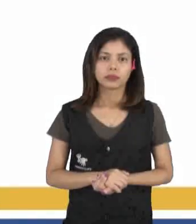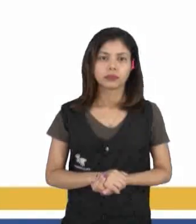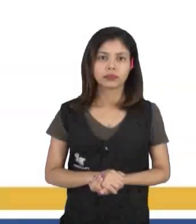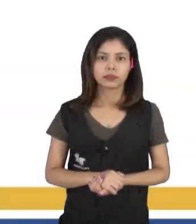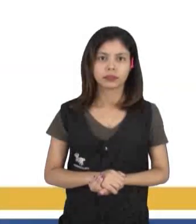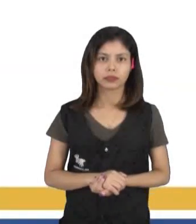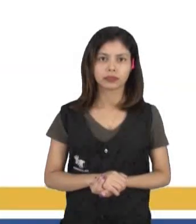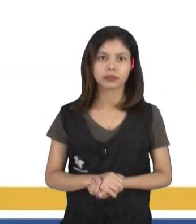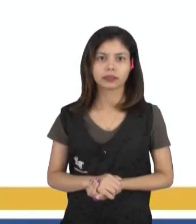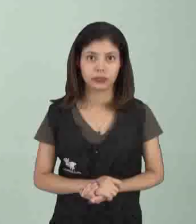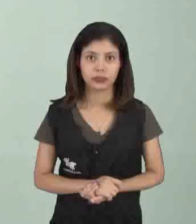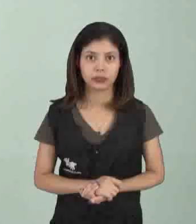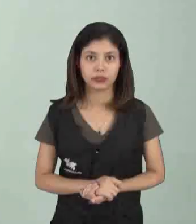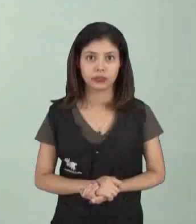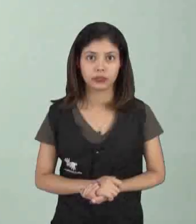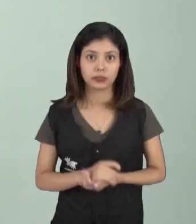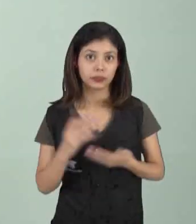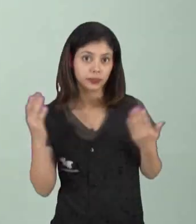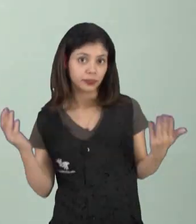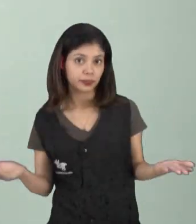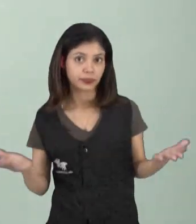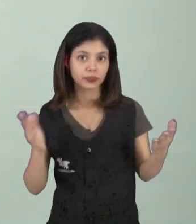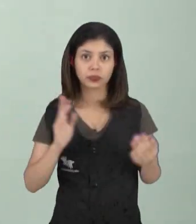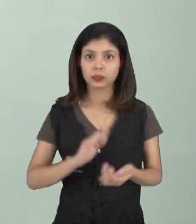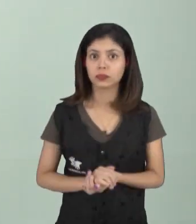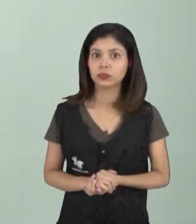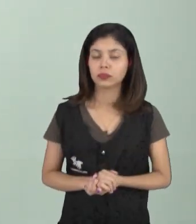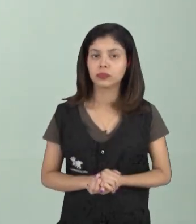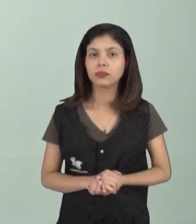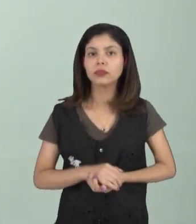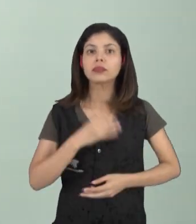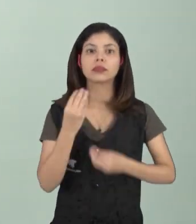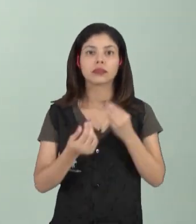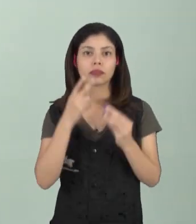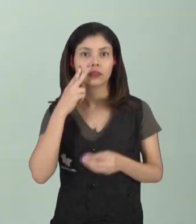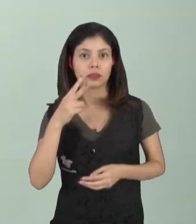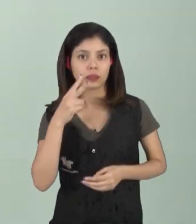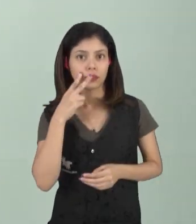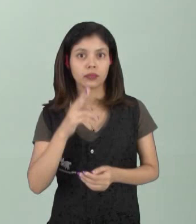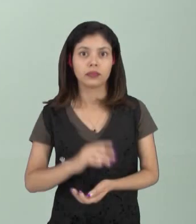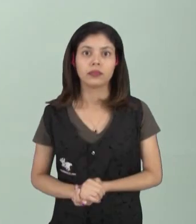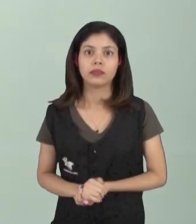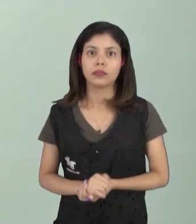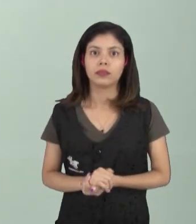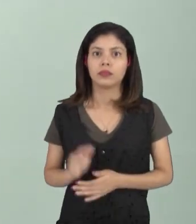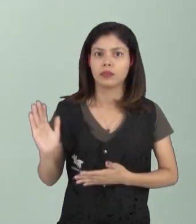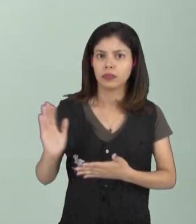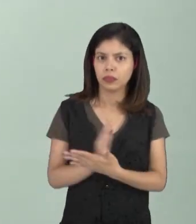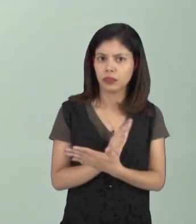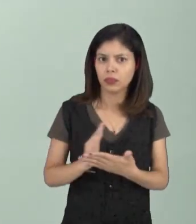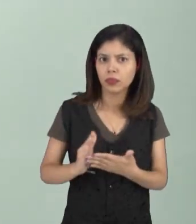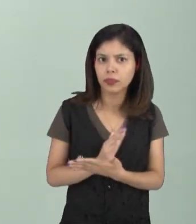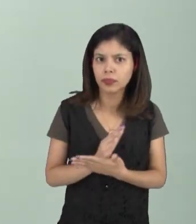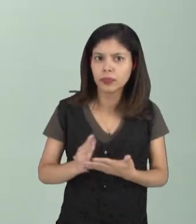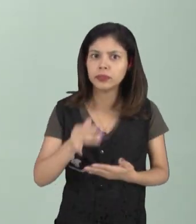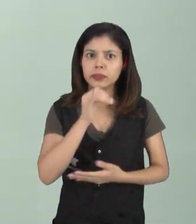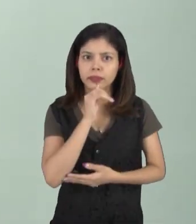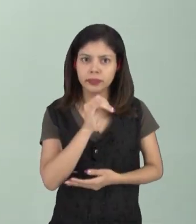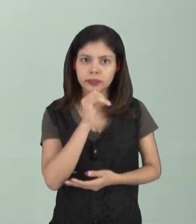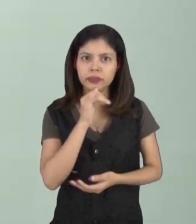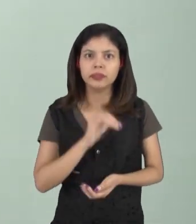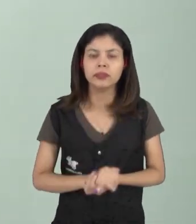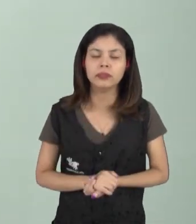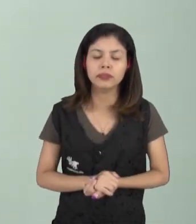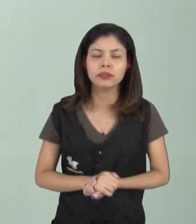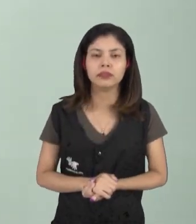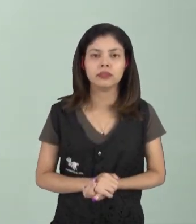daquela sentença ali, tá bom? Então, né, como nós vimos aí, esses são alguns exemplos,